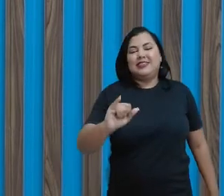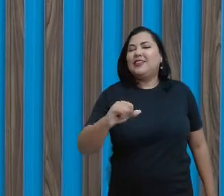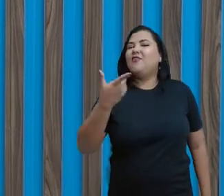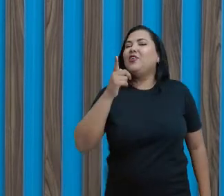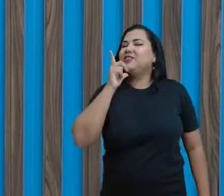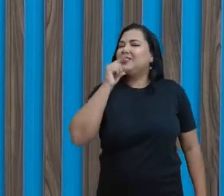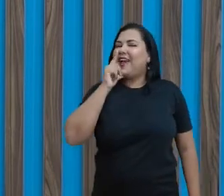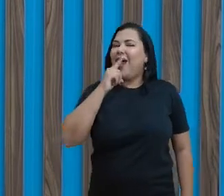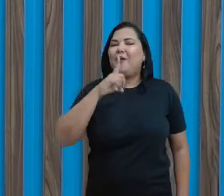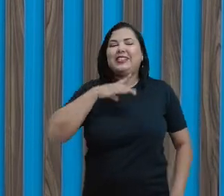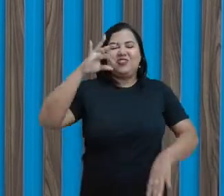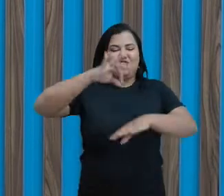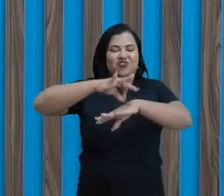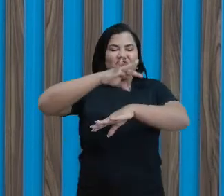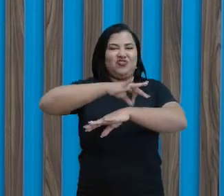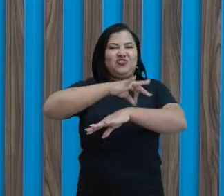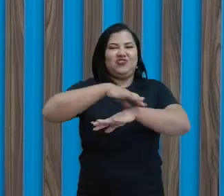dengue.